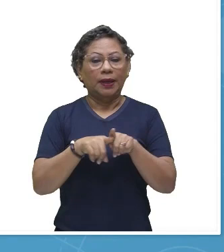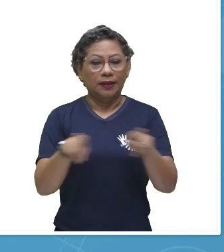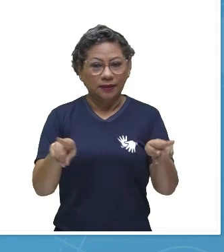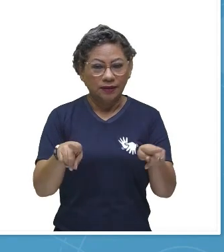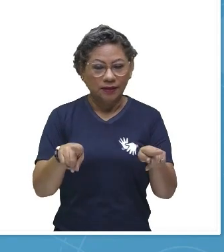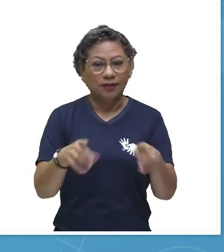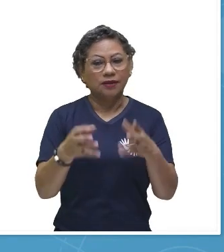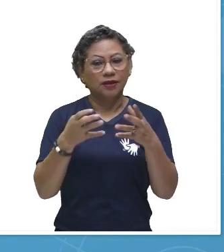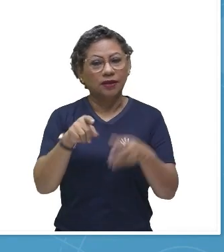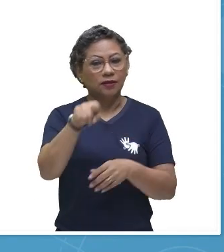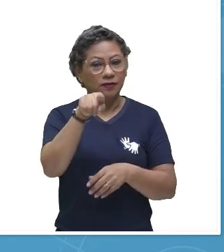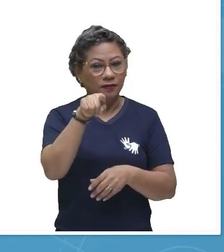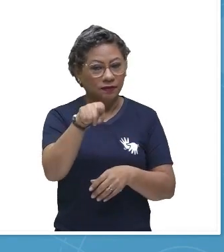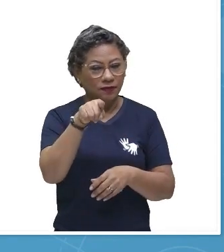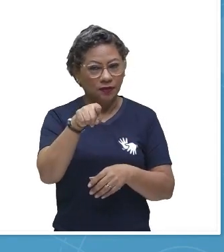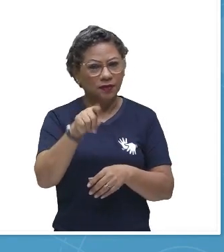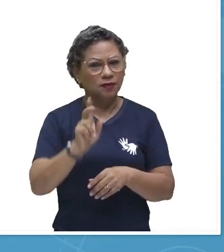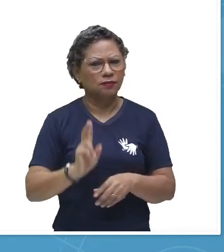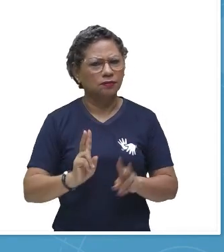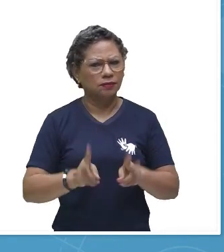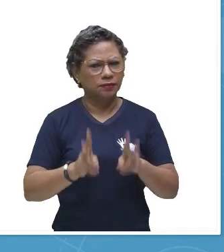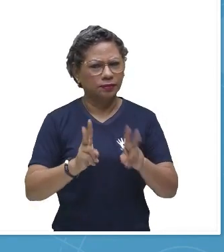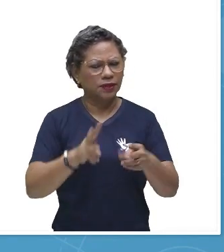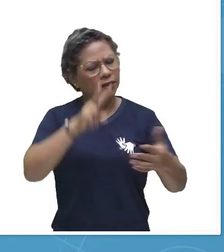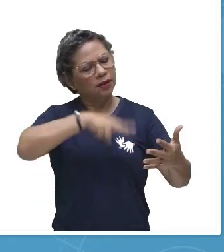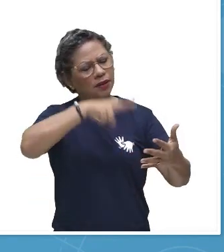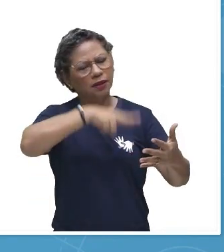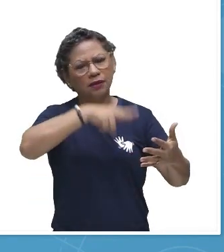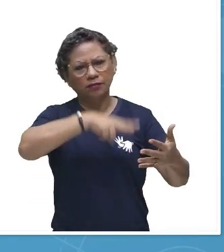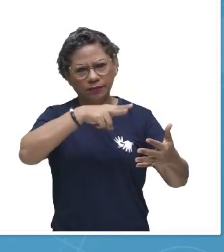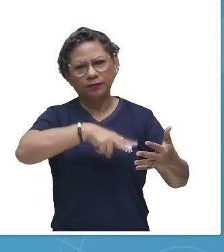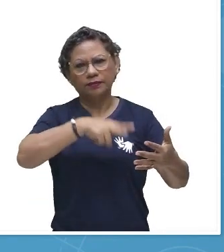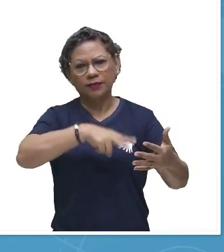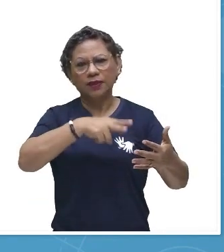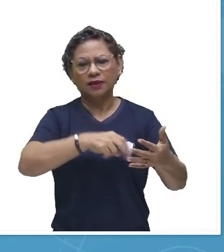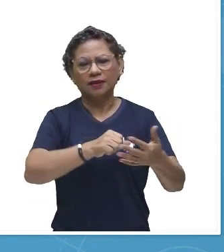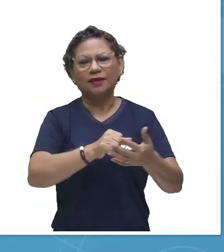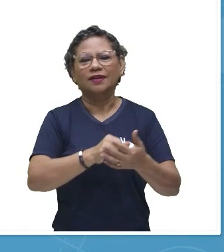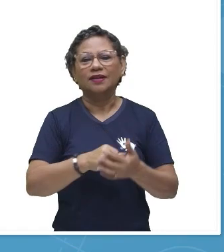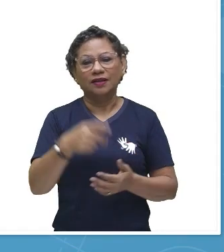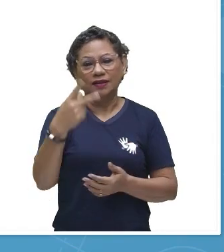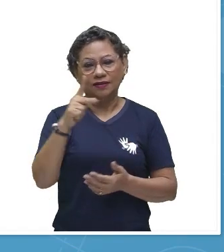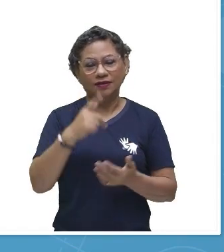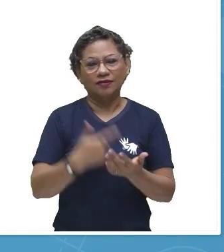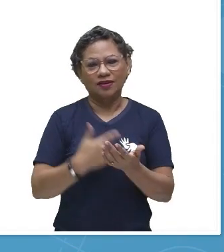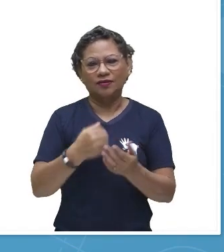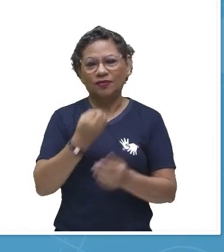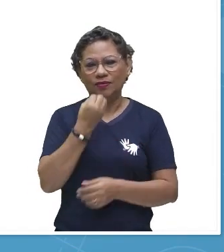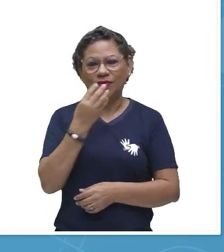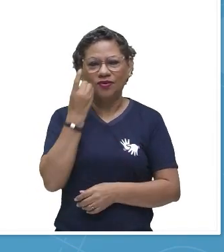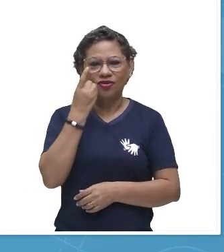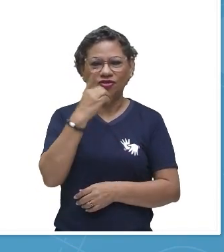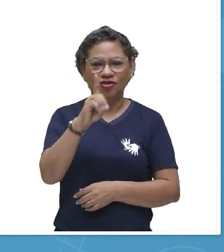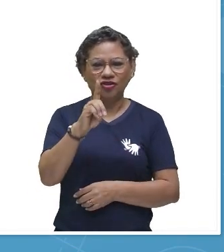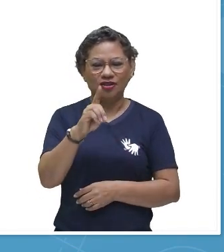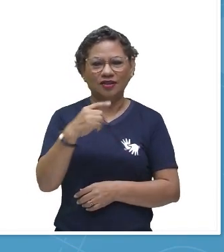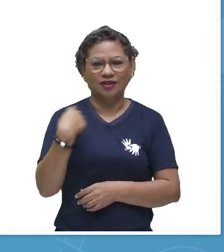as atividades do caderno digital que está disponível nos nossos canais. Tenham um bom dia a todos.